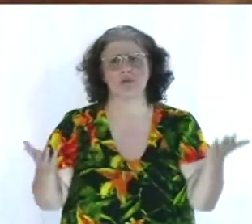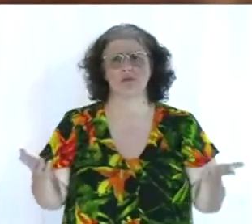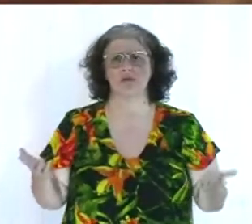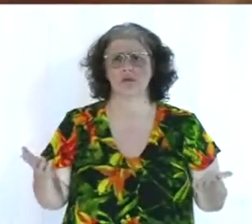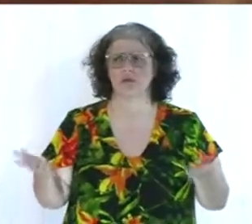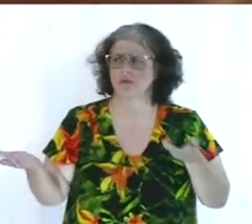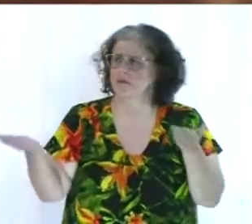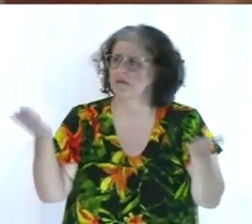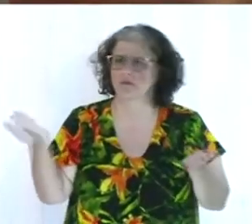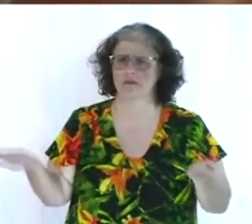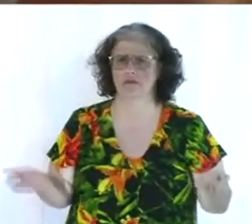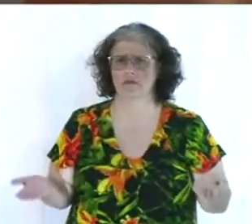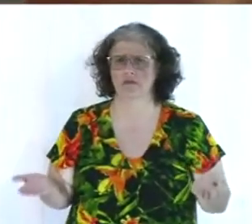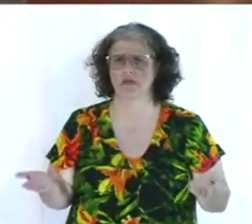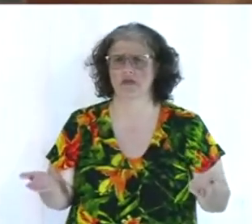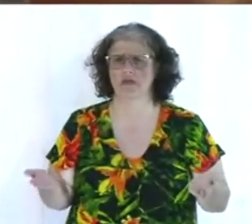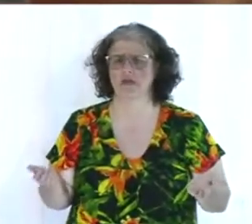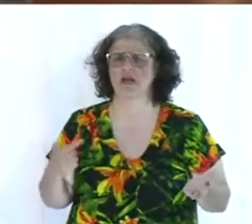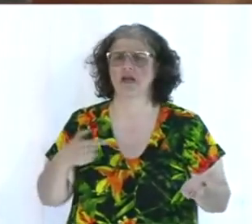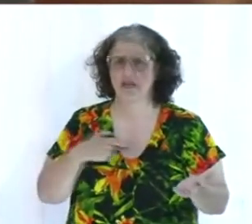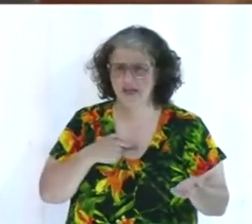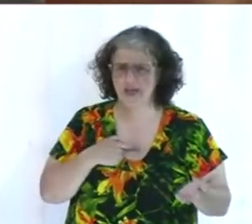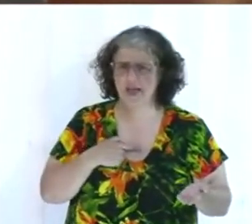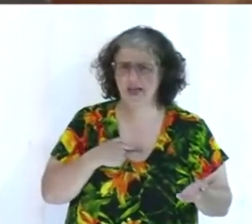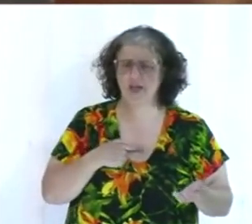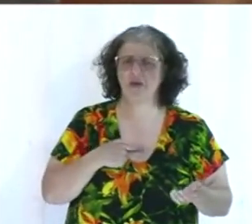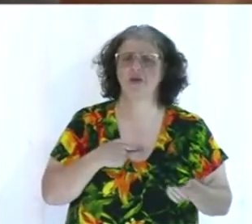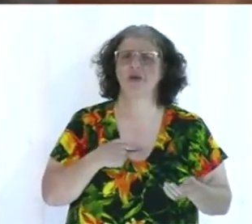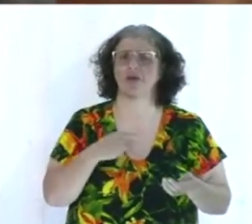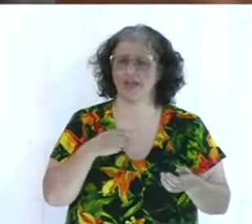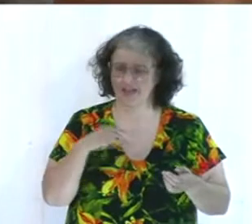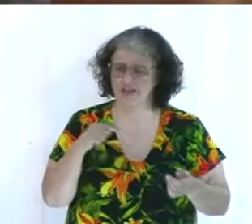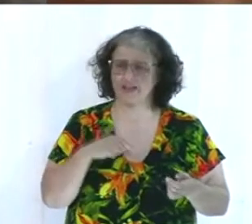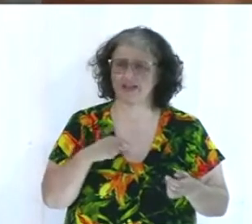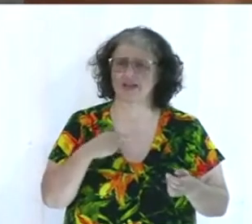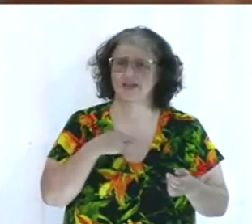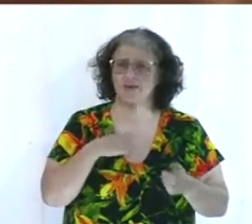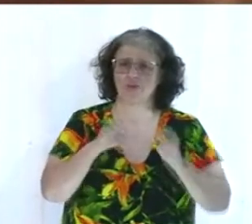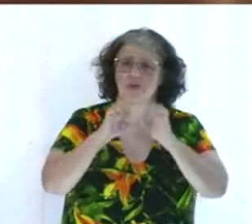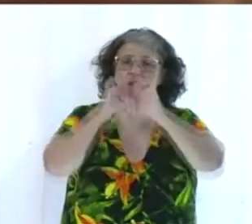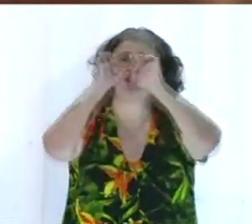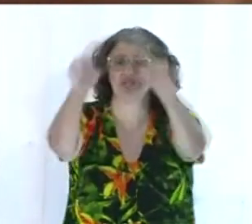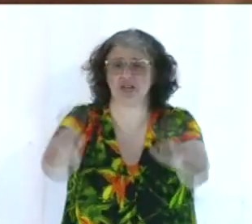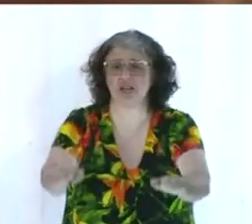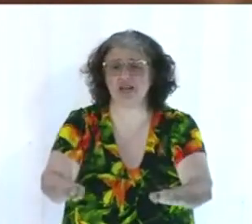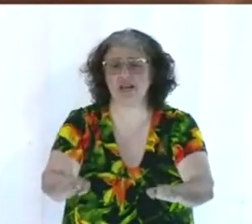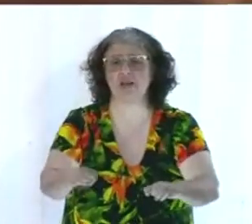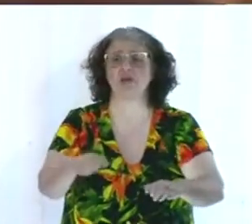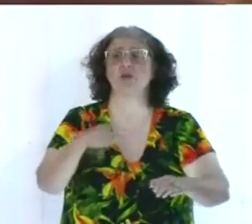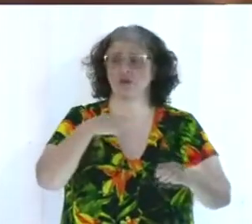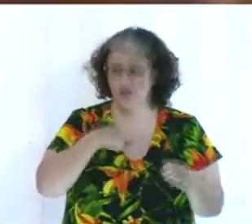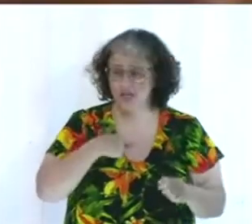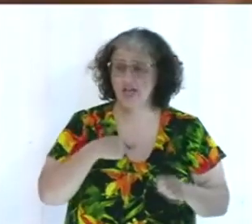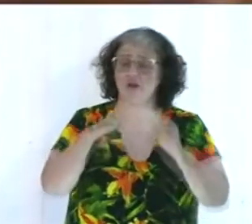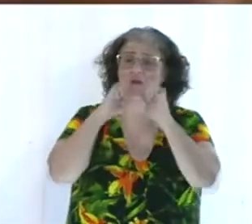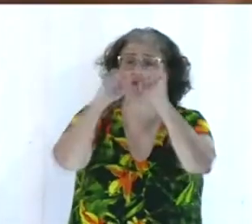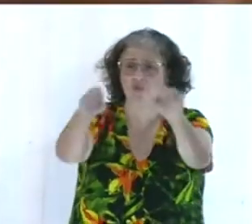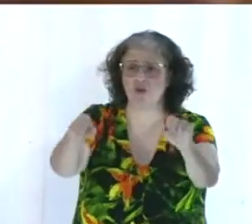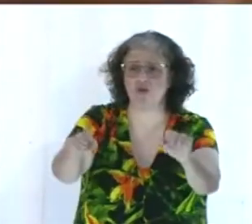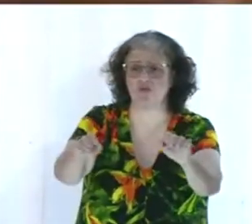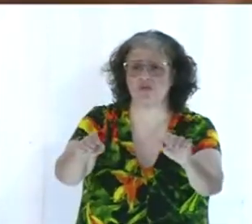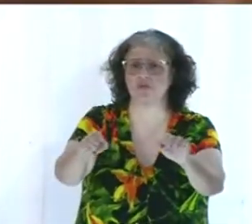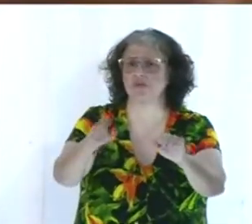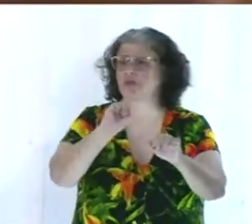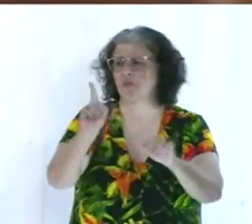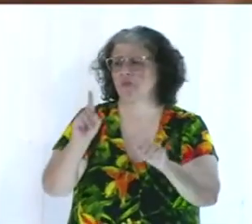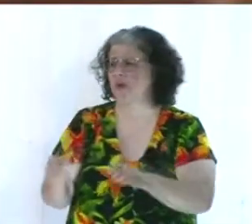Cristo. Faço-vos, porém, saber, irmãos, que o evangelho por mim anunciado não é